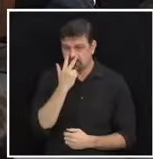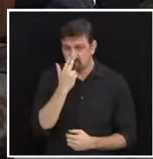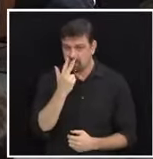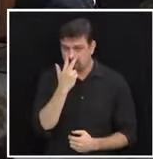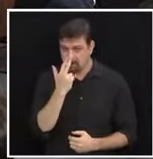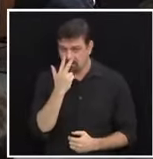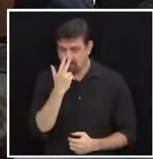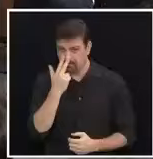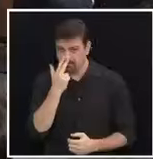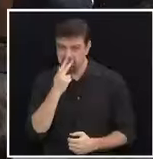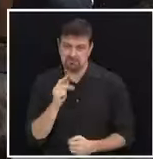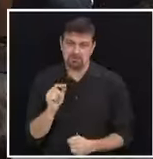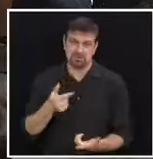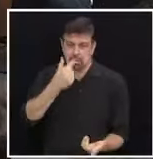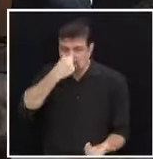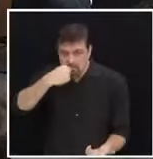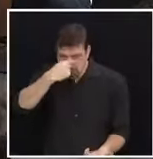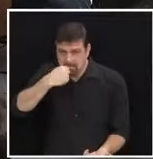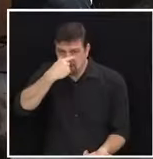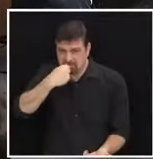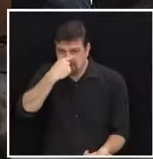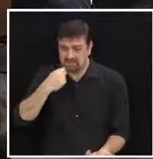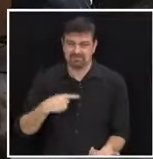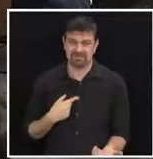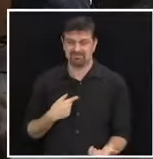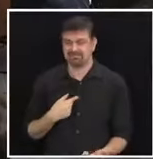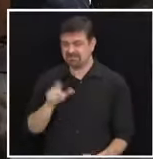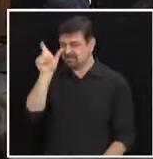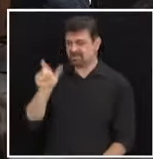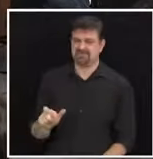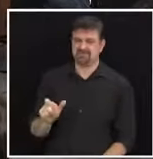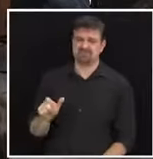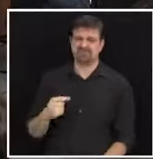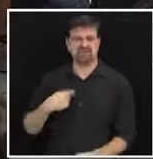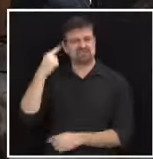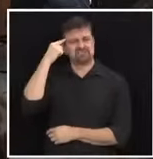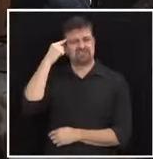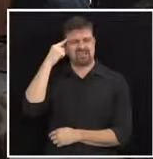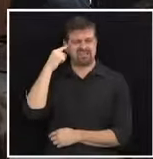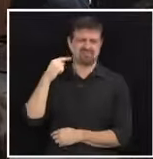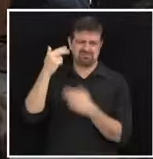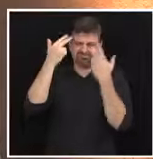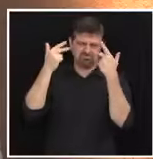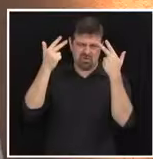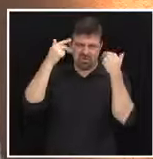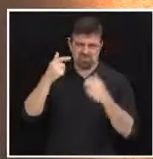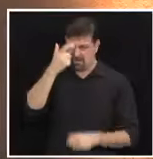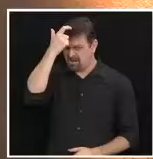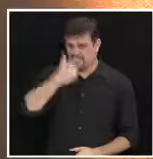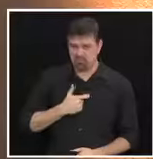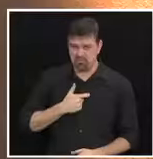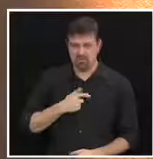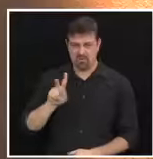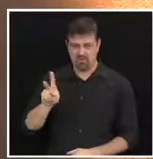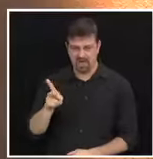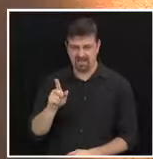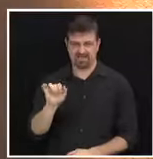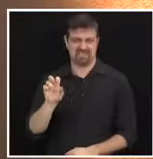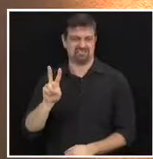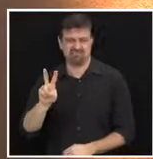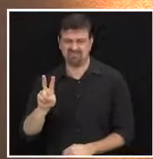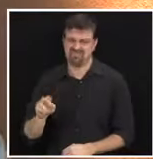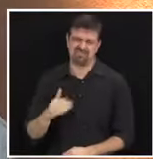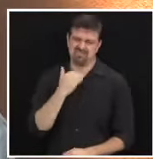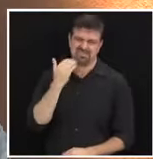com quadro viral, quadro gripal. Então, rarissimamente a pessoa vai achar que aquele sintoma é da infecção aguda pelo